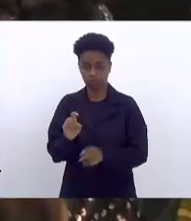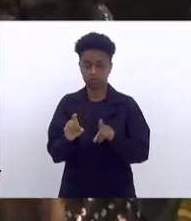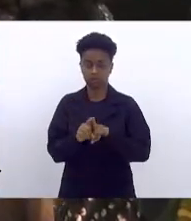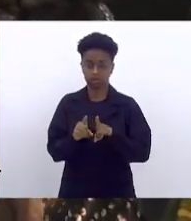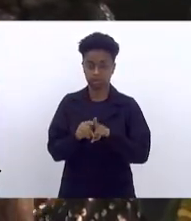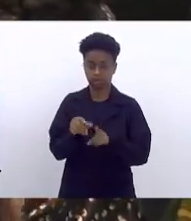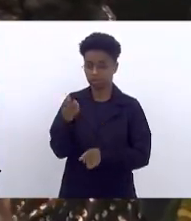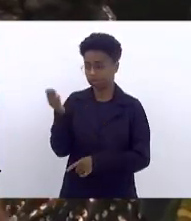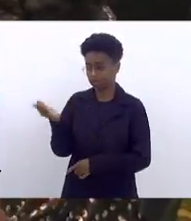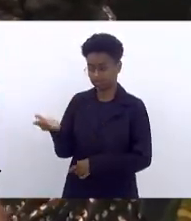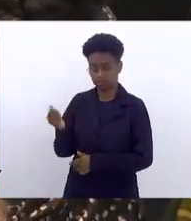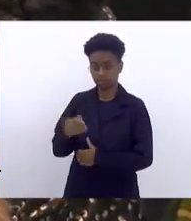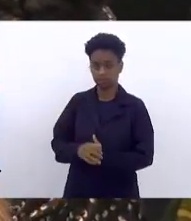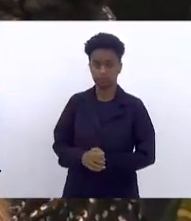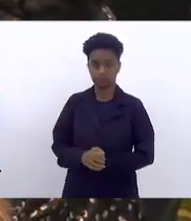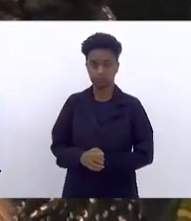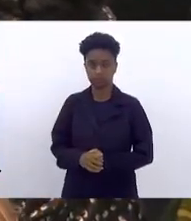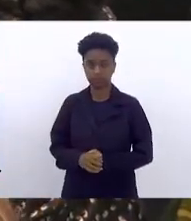senhor